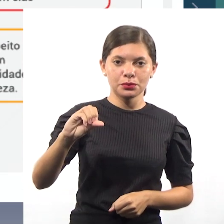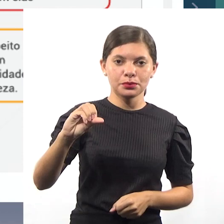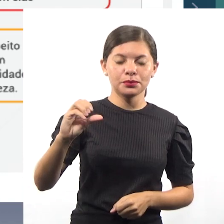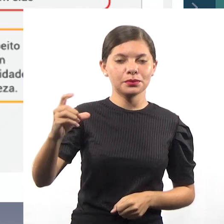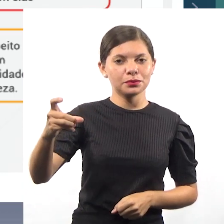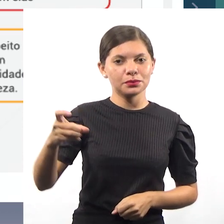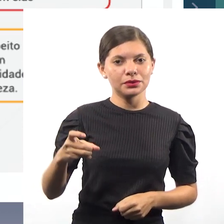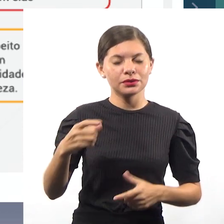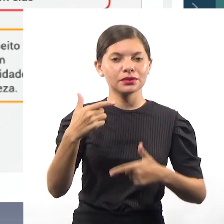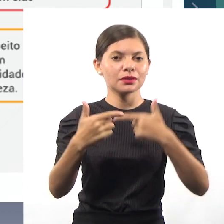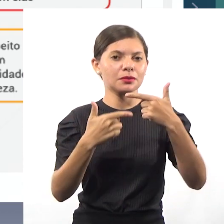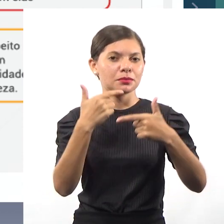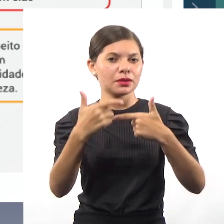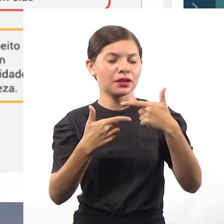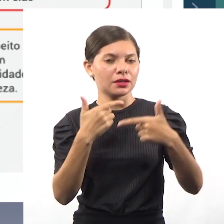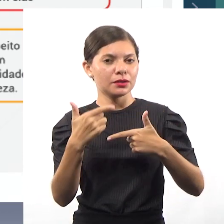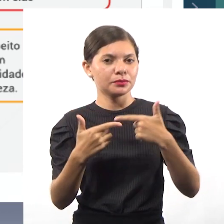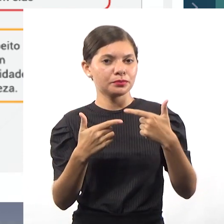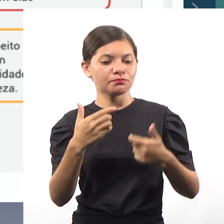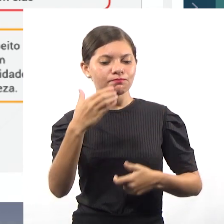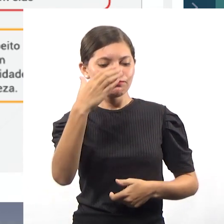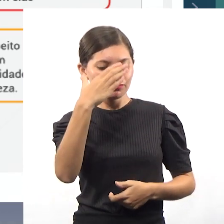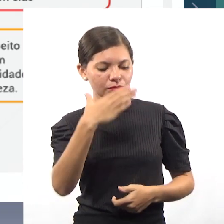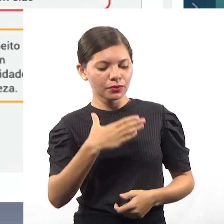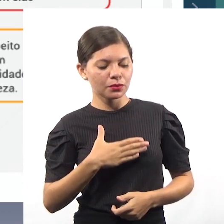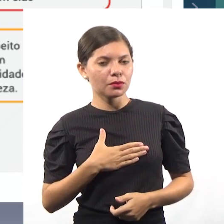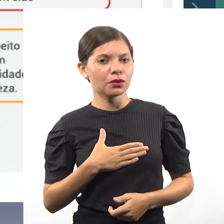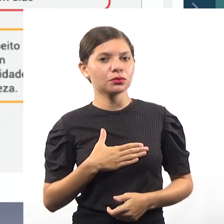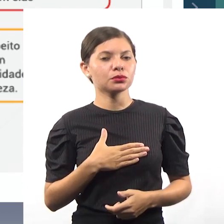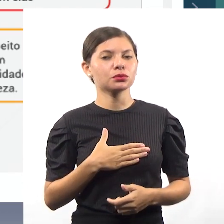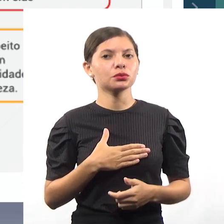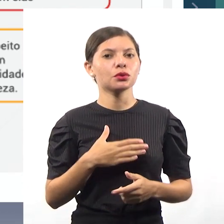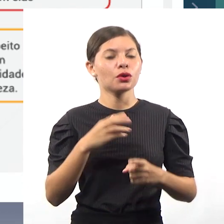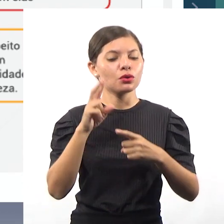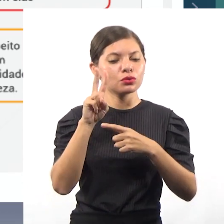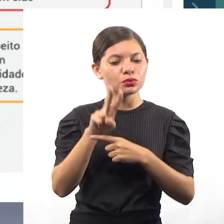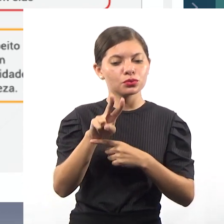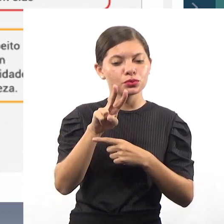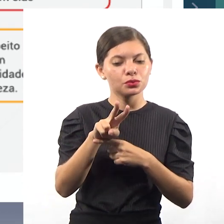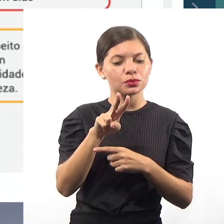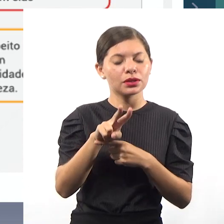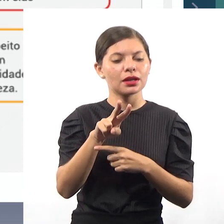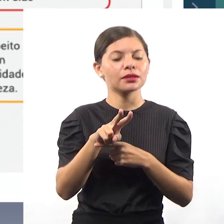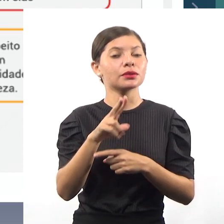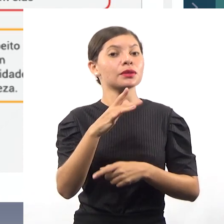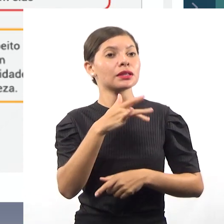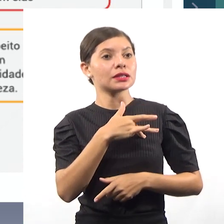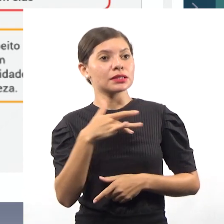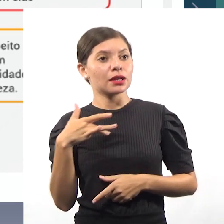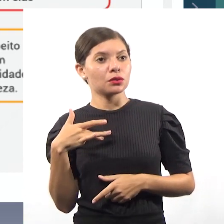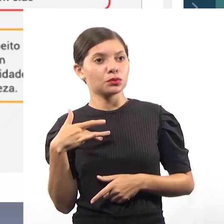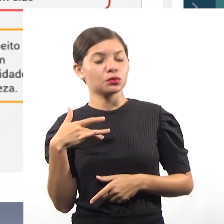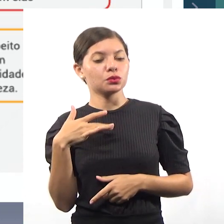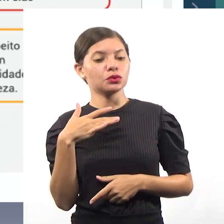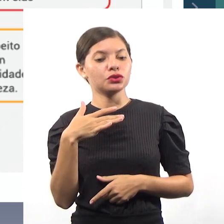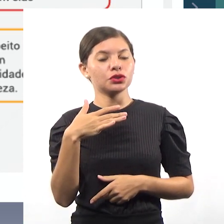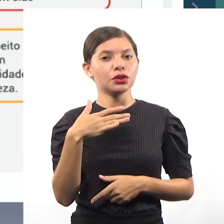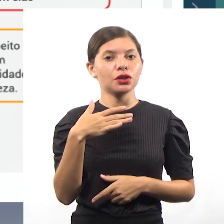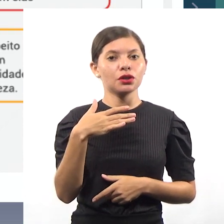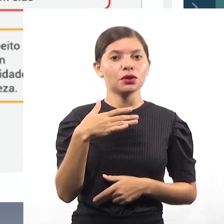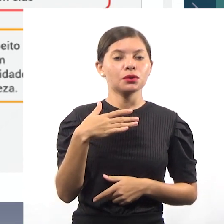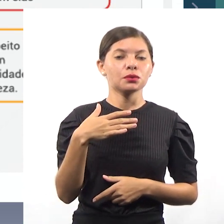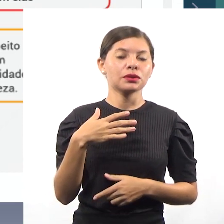vão trabalhar o autoconhecimento e o autocuidado. Então, cuidar da saúde, cuidar de si, cuidar